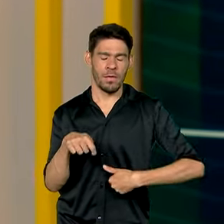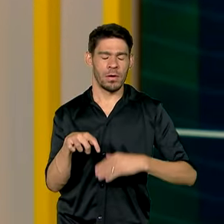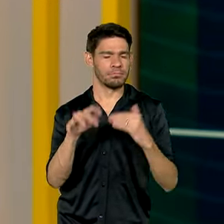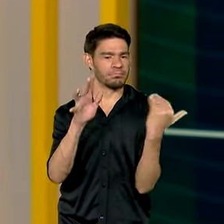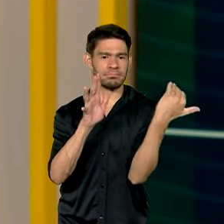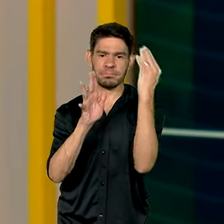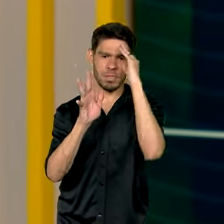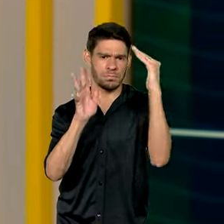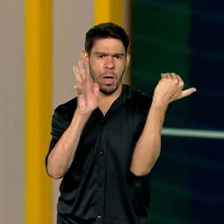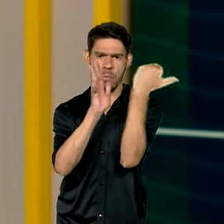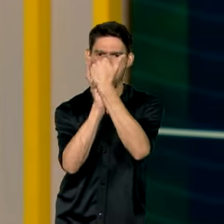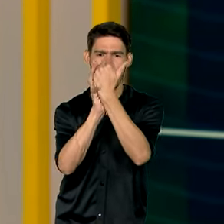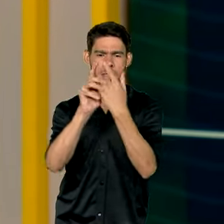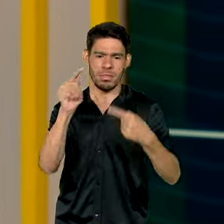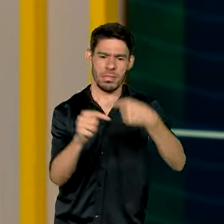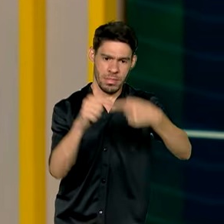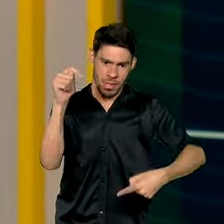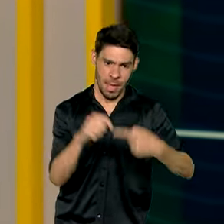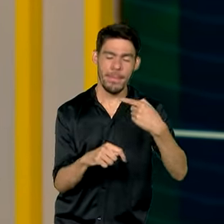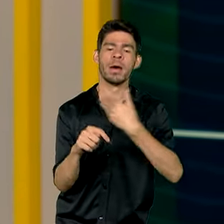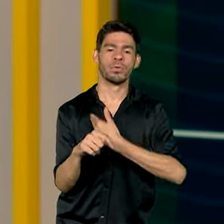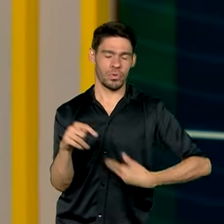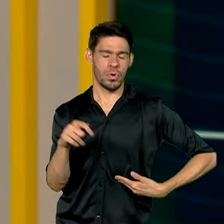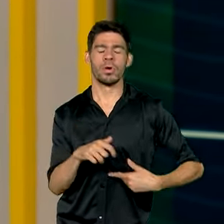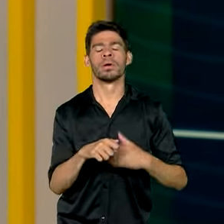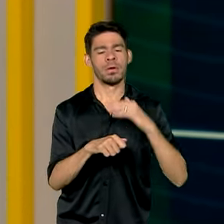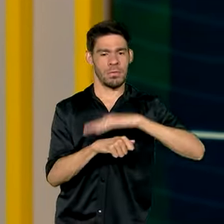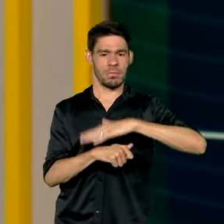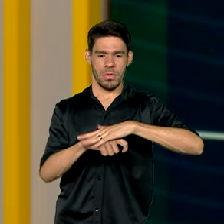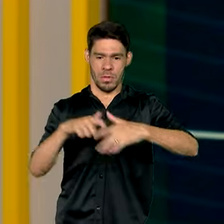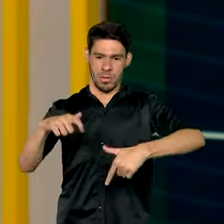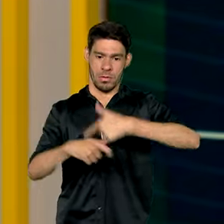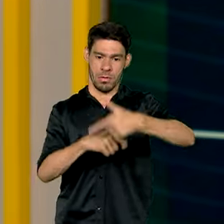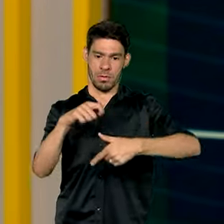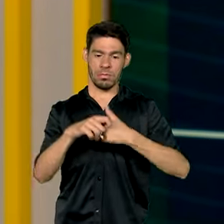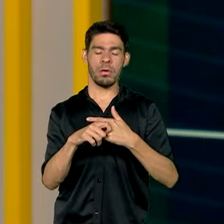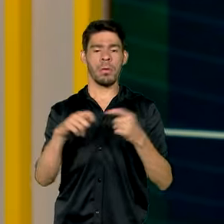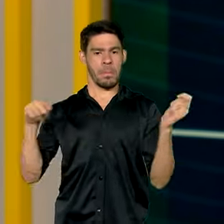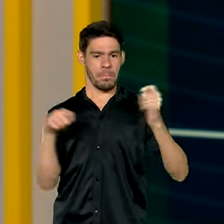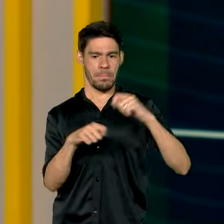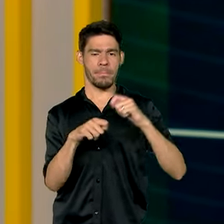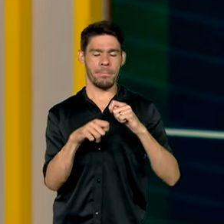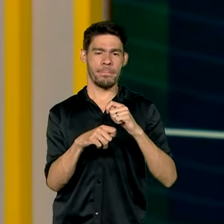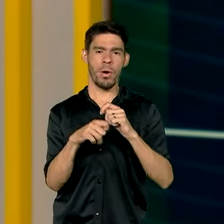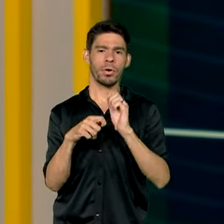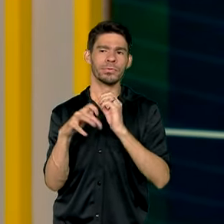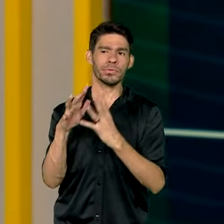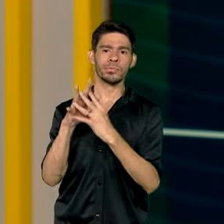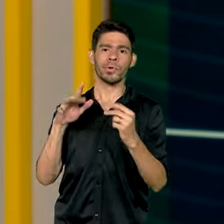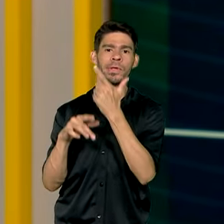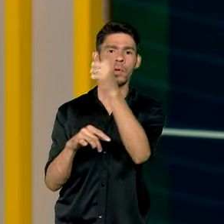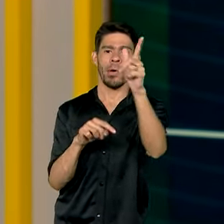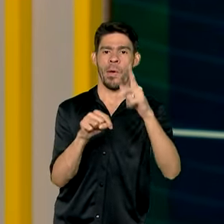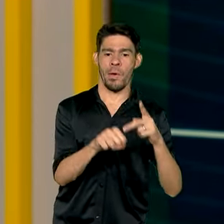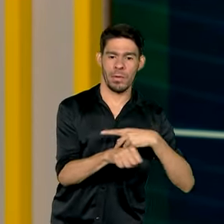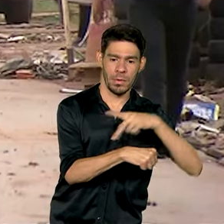e o governo vem fazendo o dever de casa em iniciativas que podem ser exportadas para outros países.